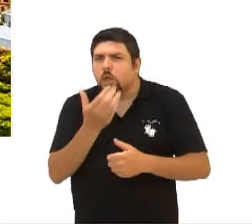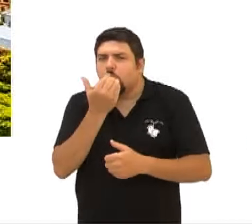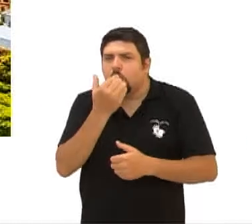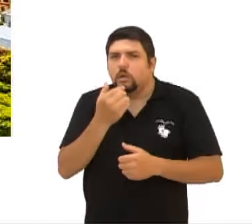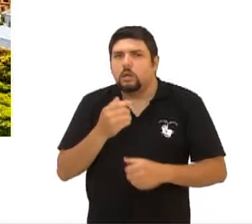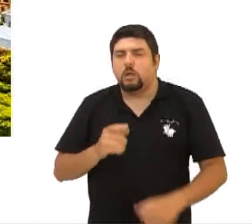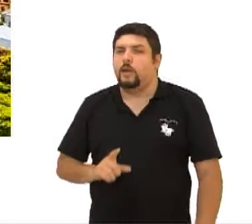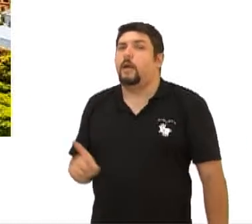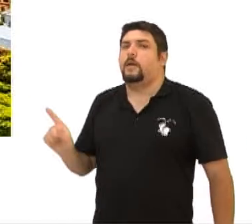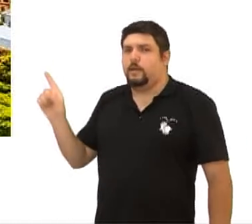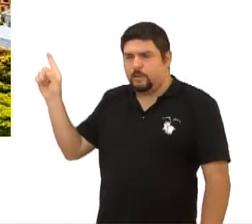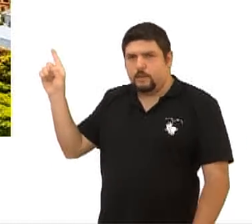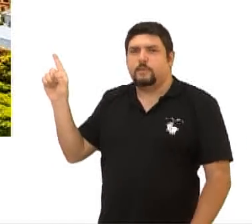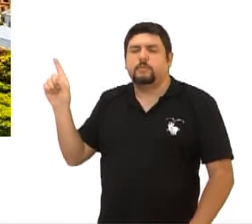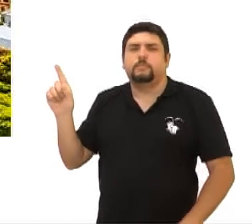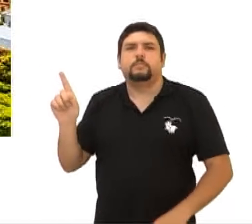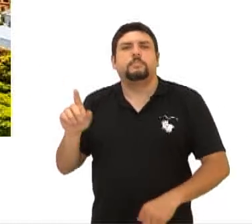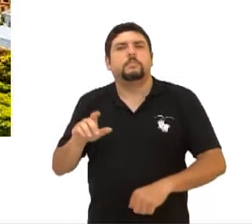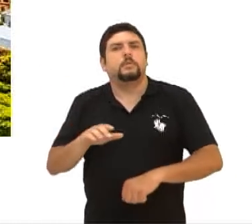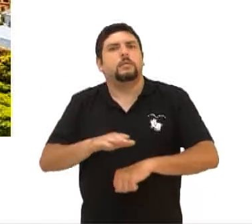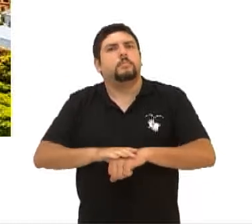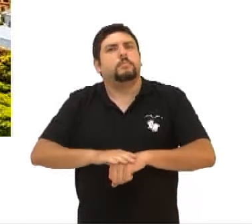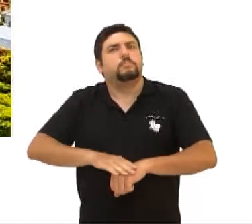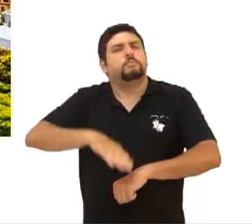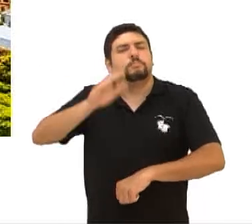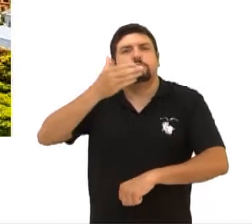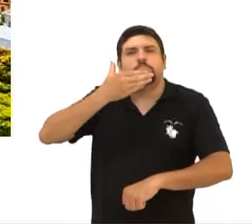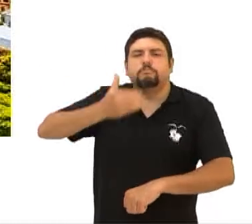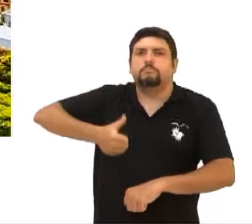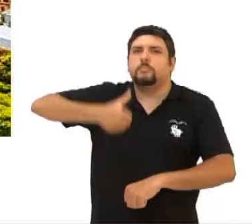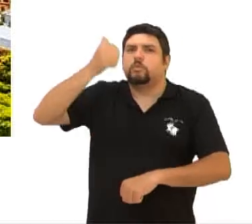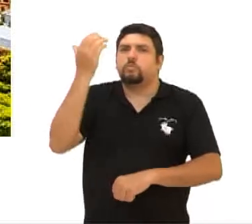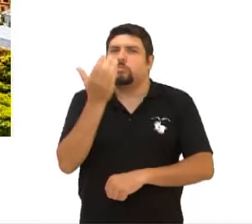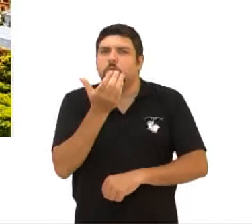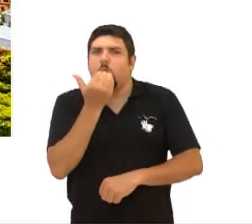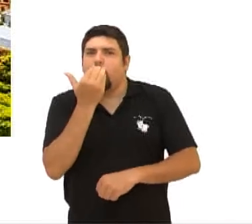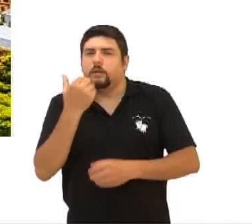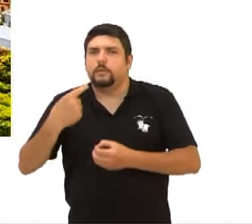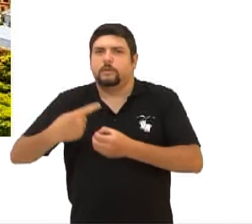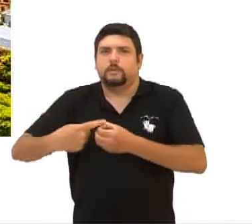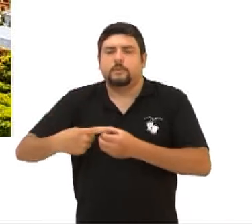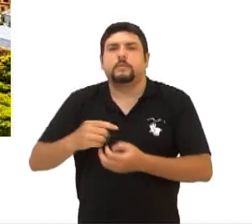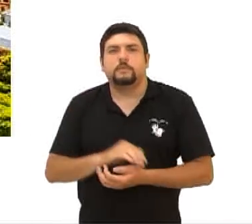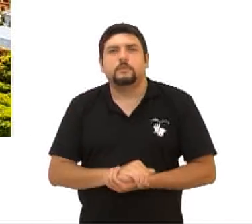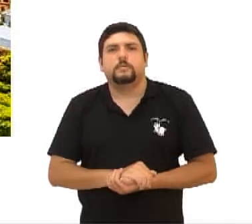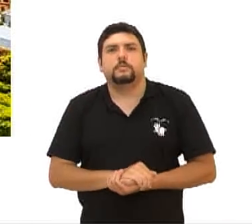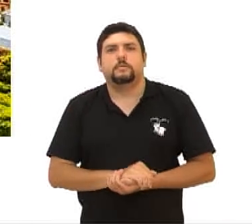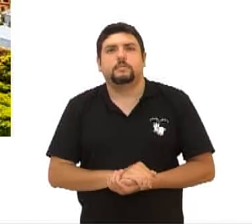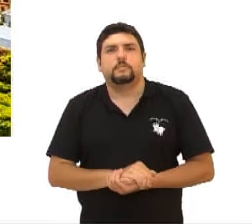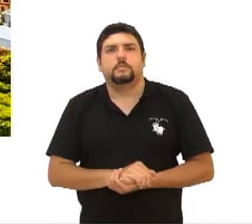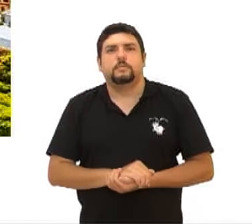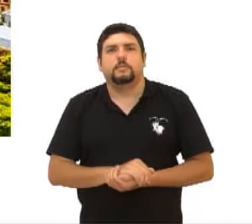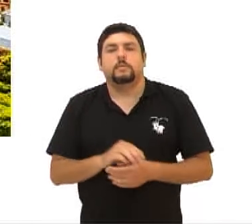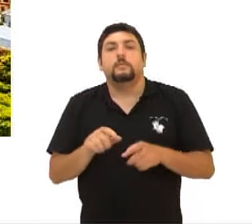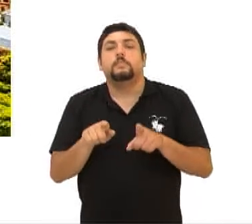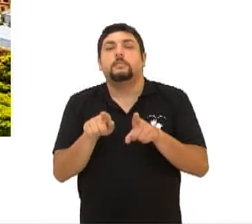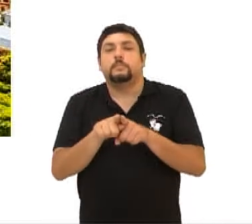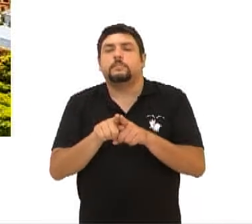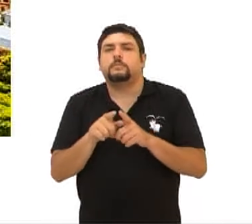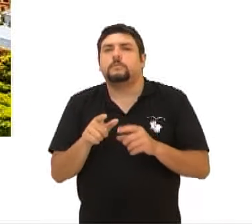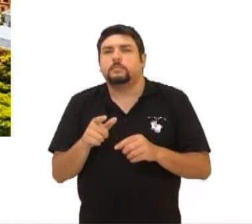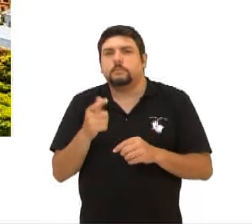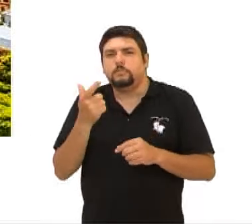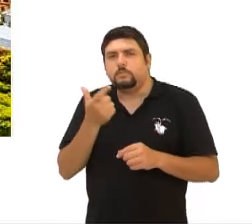considerada uma das melhores cidades para se comer no planeta. E uma outra instituição